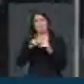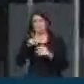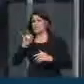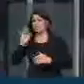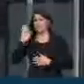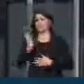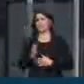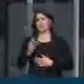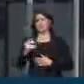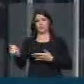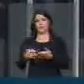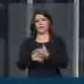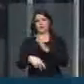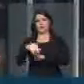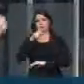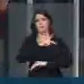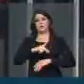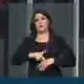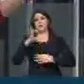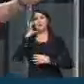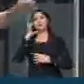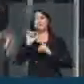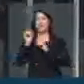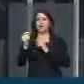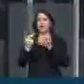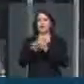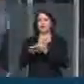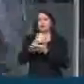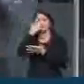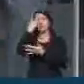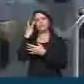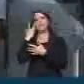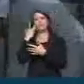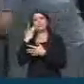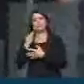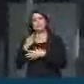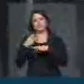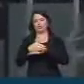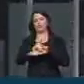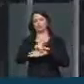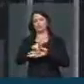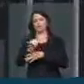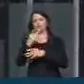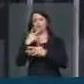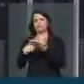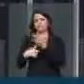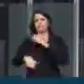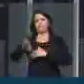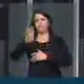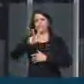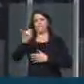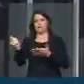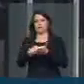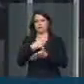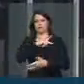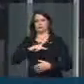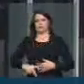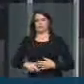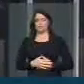direto à sanção da presidenta Dilma, que recebeu os artistas e lá se comprometeu com a sanção do